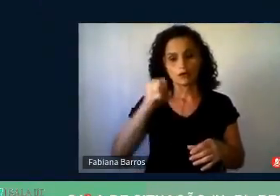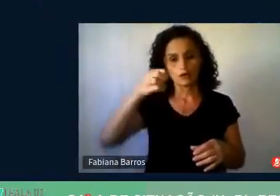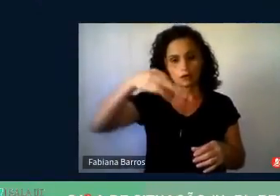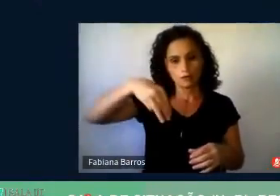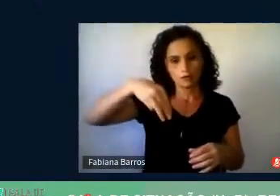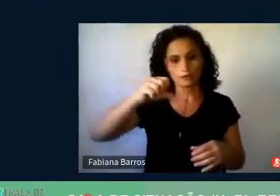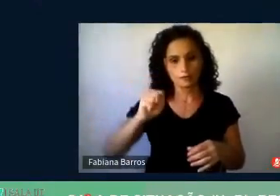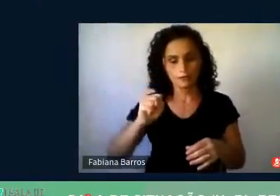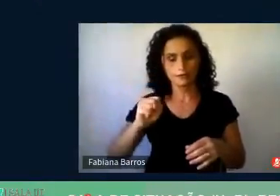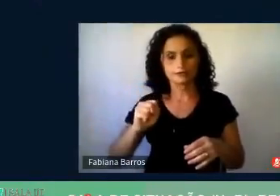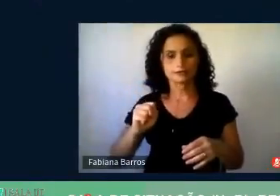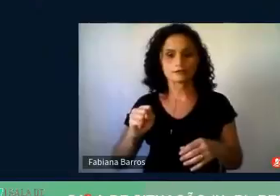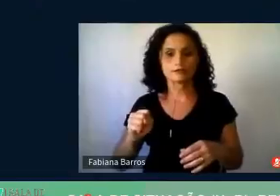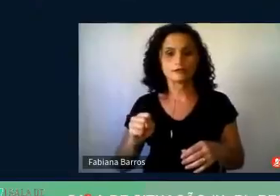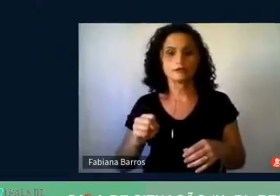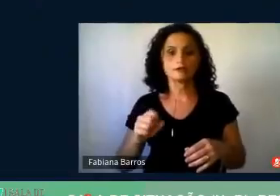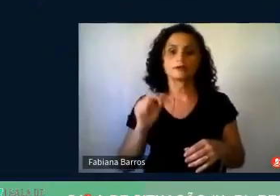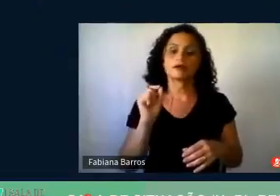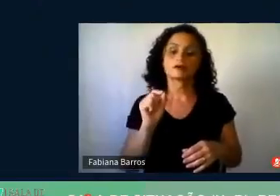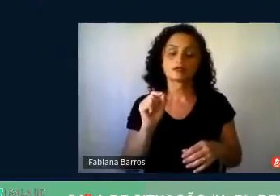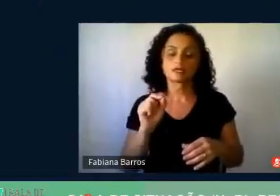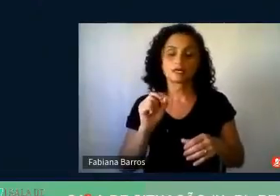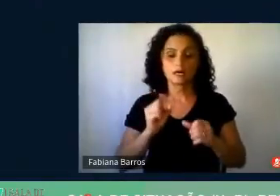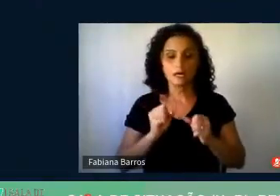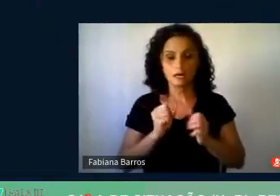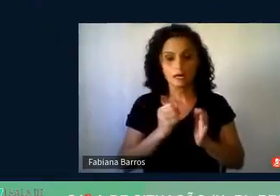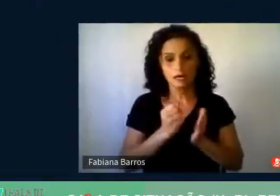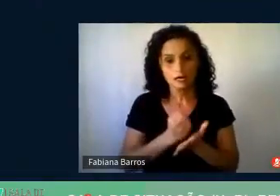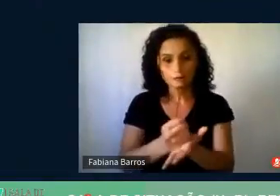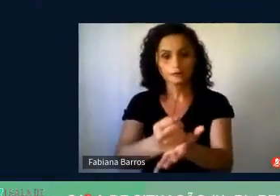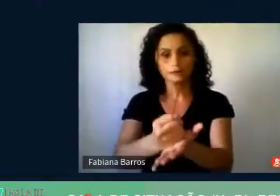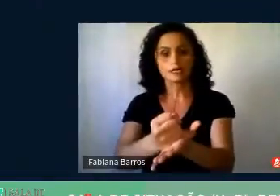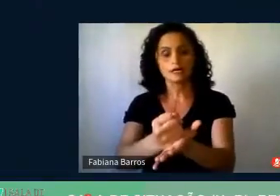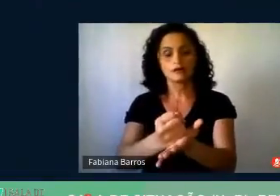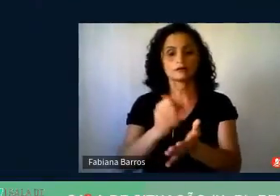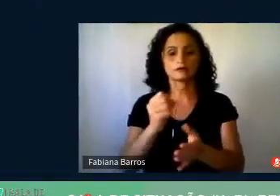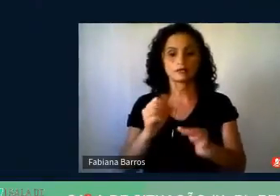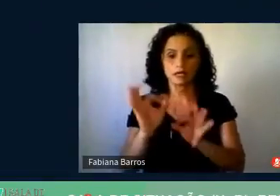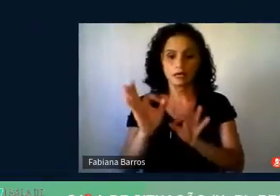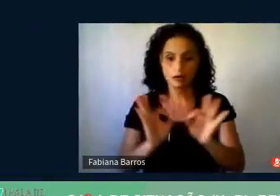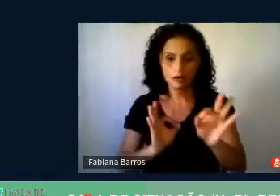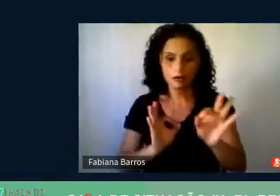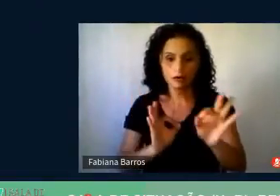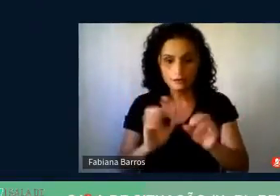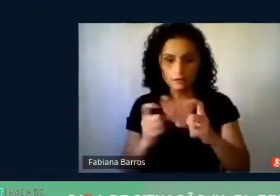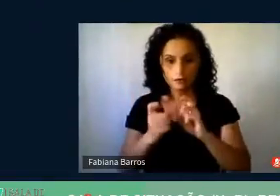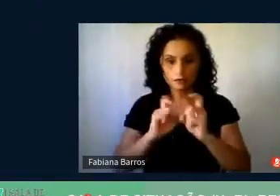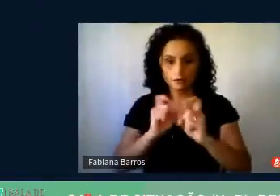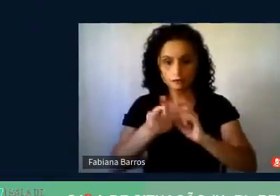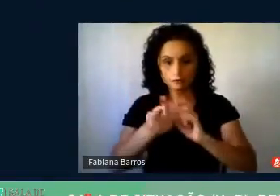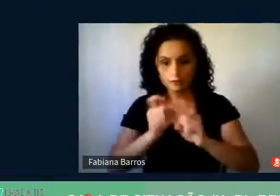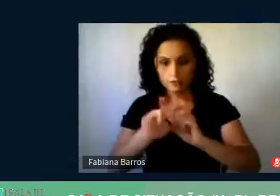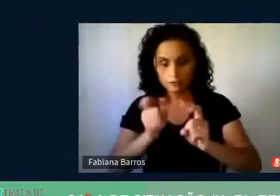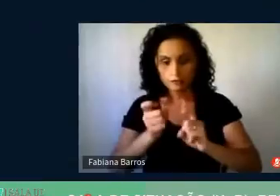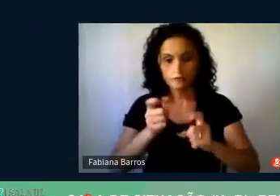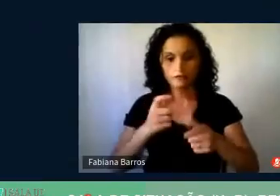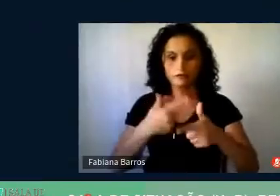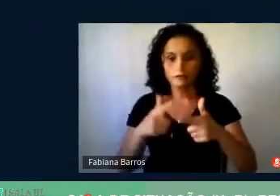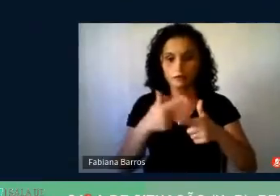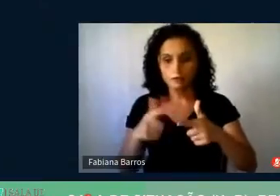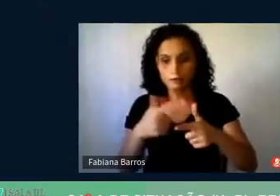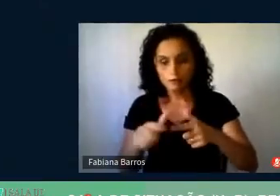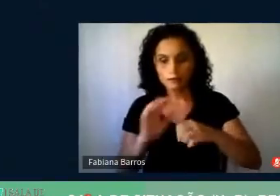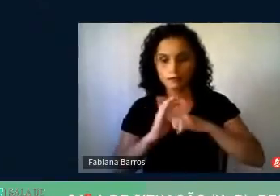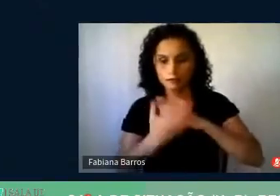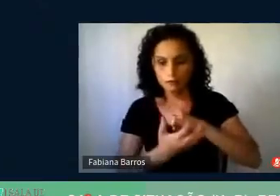GoData, que é para ajudar a gestão de casos e contatos. É muito difícil imaginar hoje um cenário em que a gente tem dezenas de casos